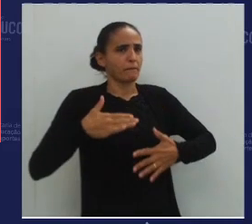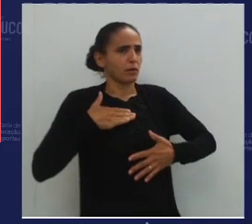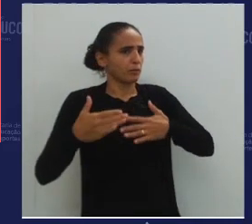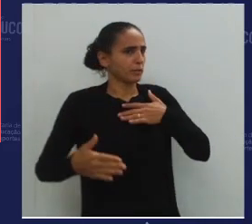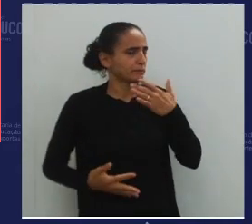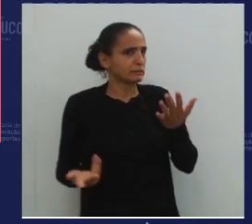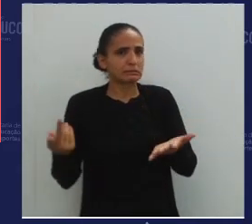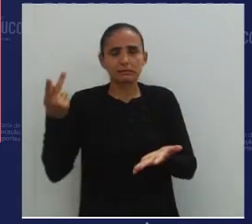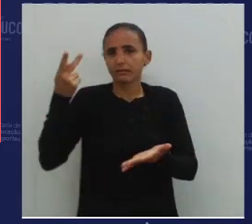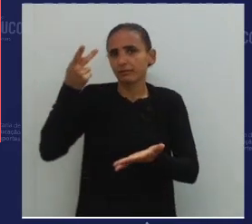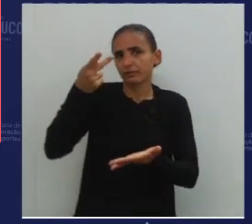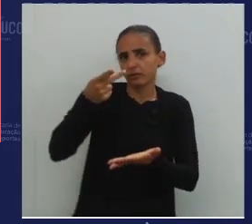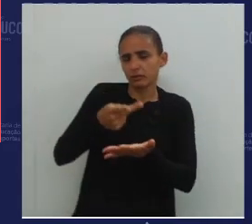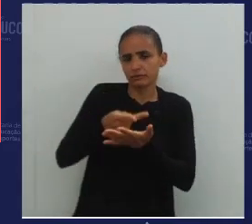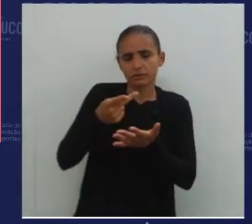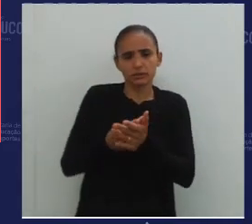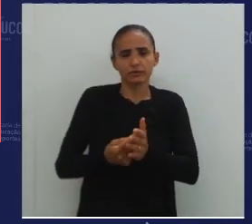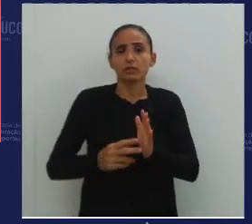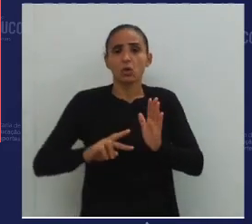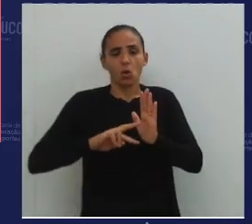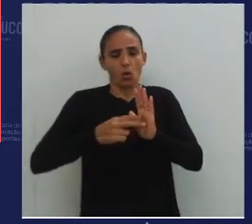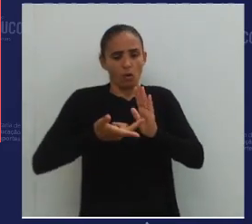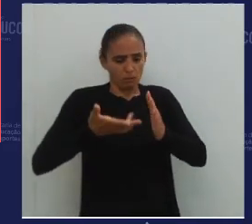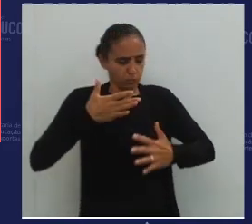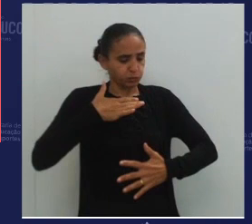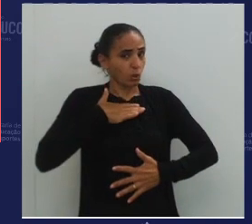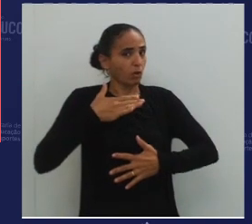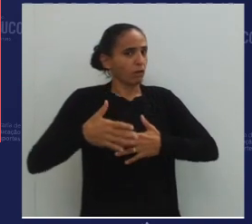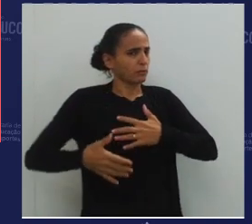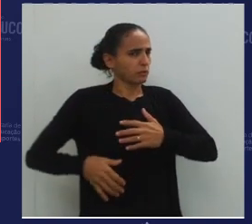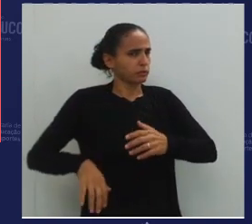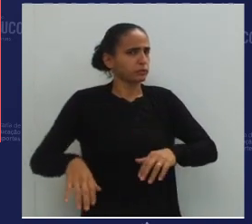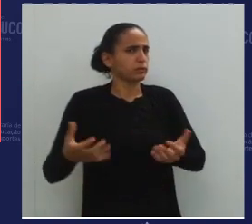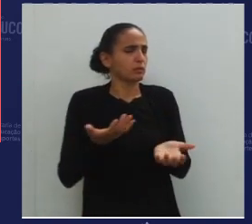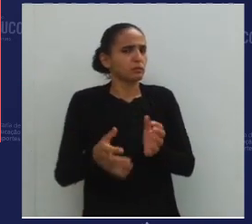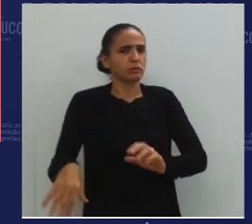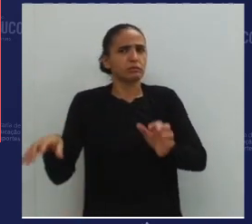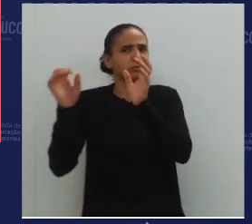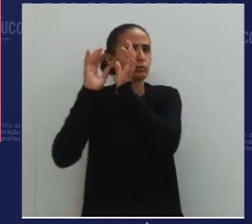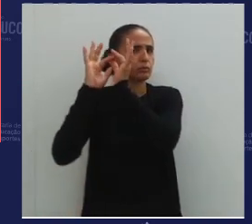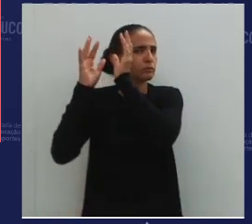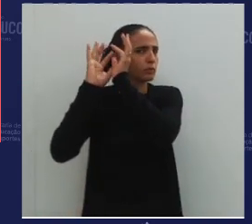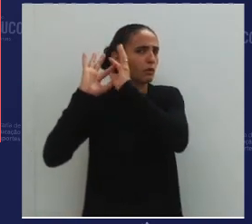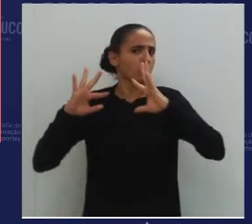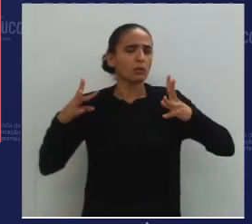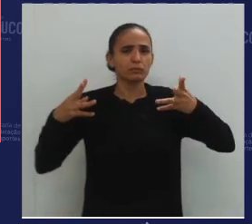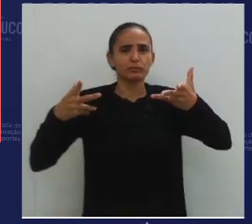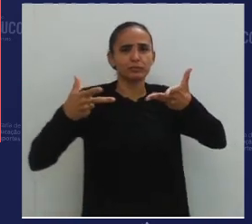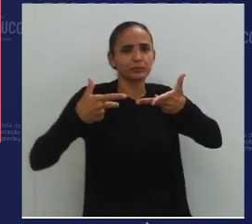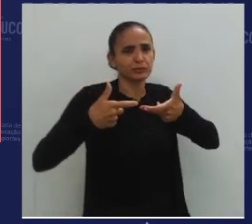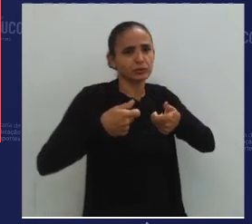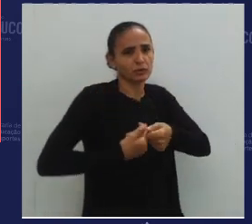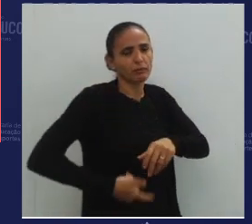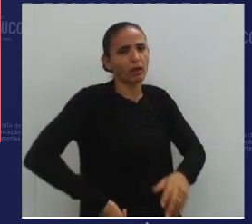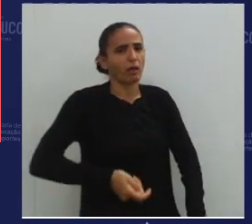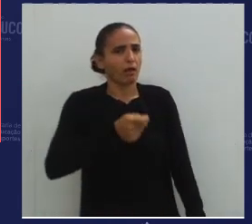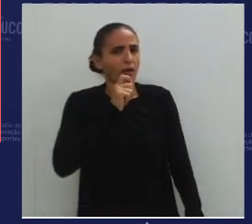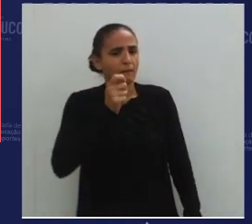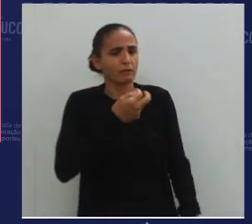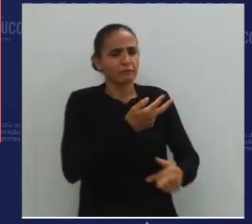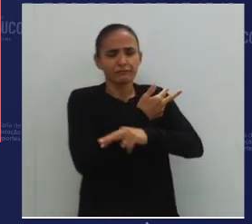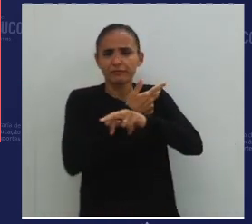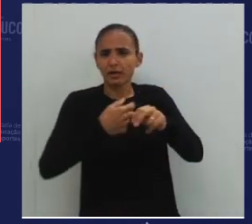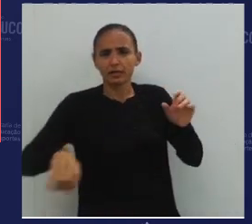substância psicoativa, ela vai ter um efeito. Ou seja, assim, de maneira que é generalizada, as drogas, elas